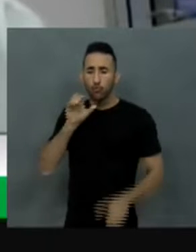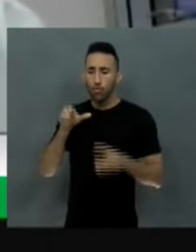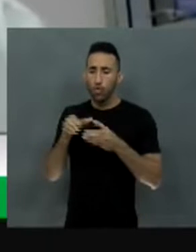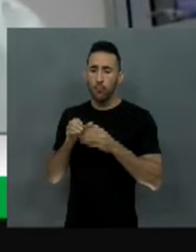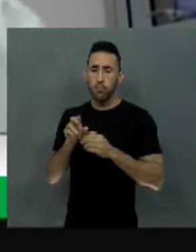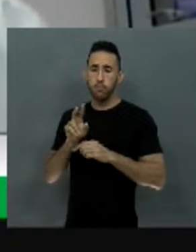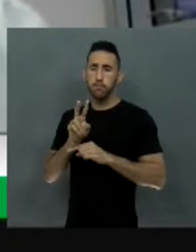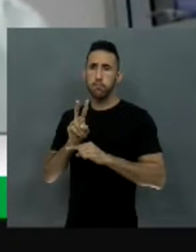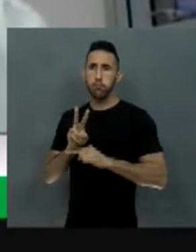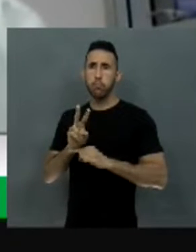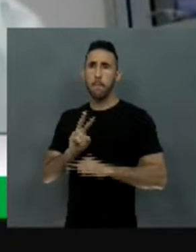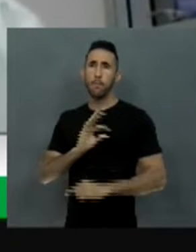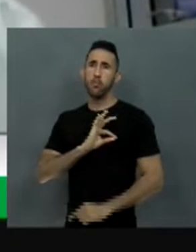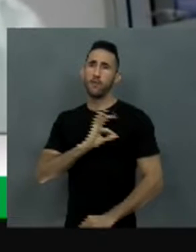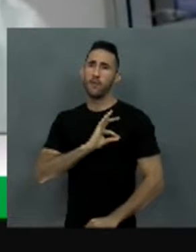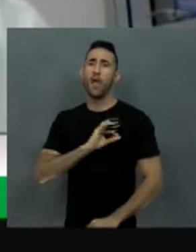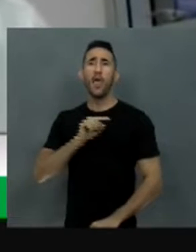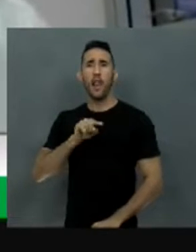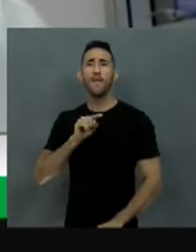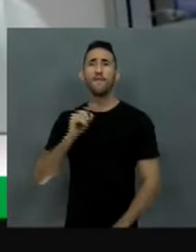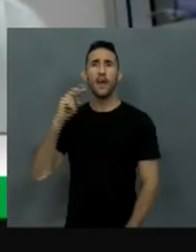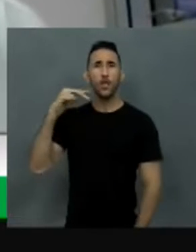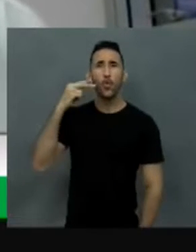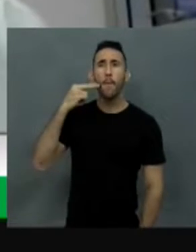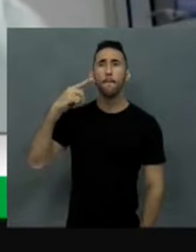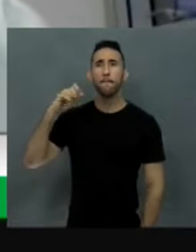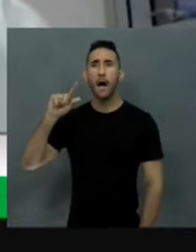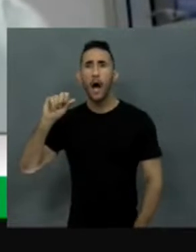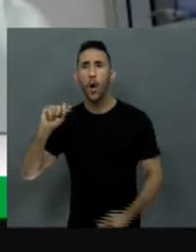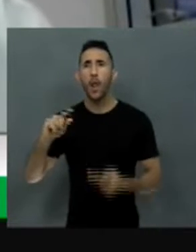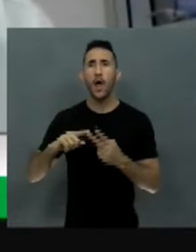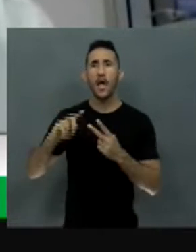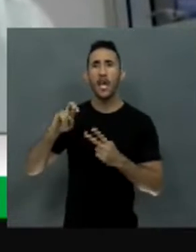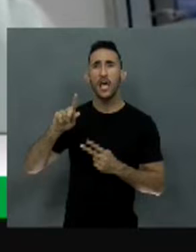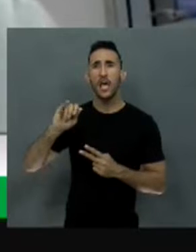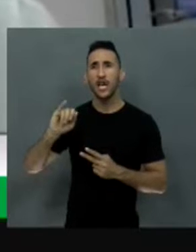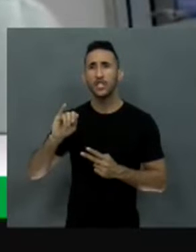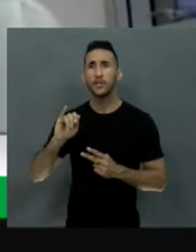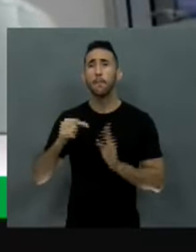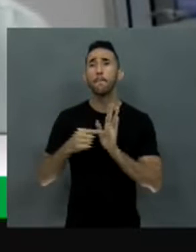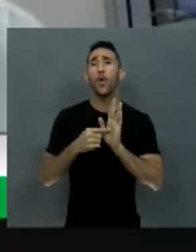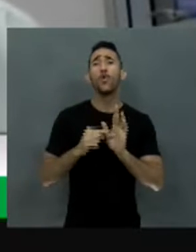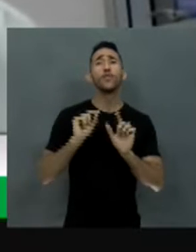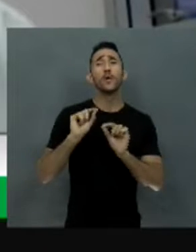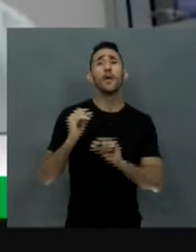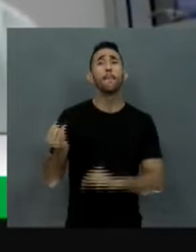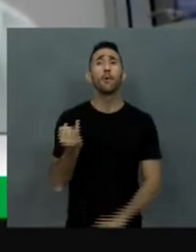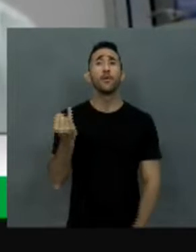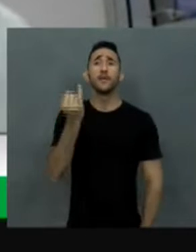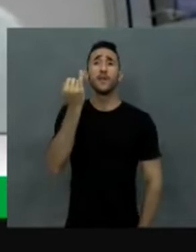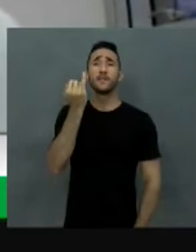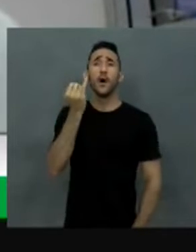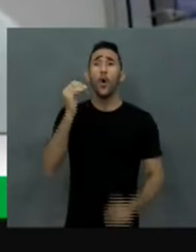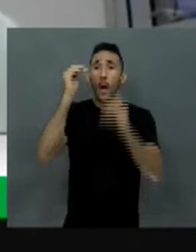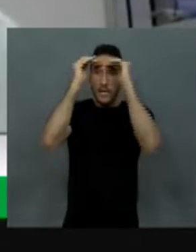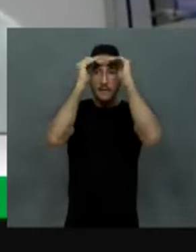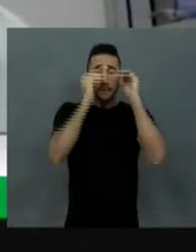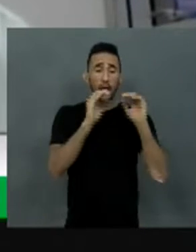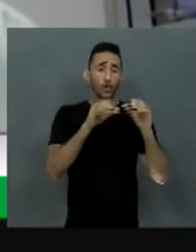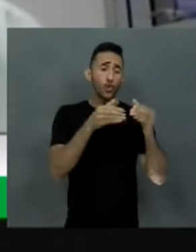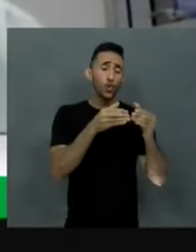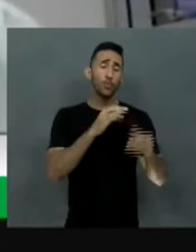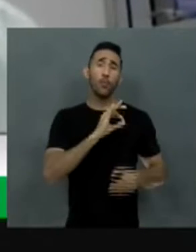cidade. Isso, viradora Ana Paula, viradora Regia, viradora Lúcia, mostra a importância, o respeito da corporação também